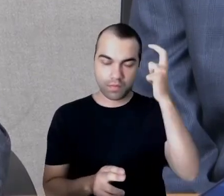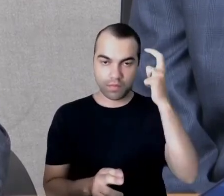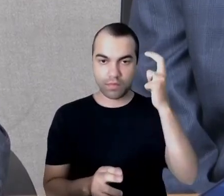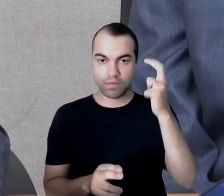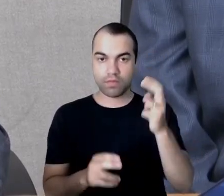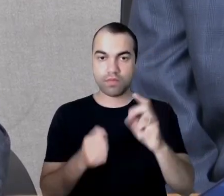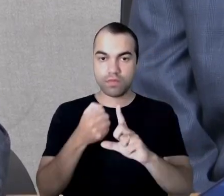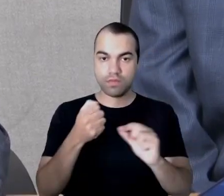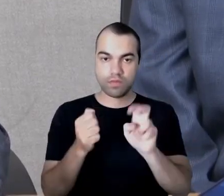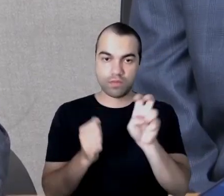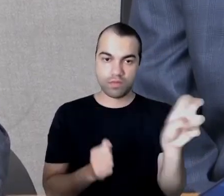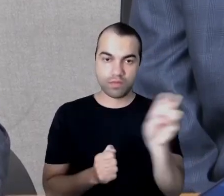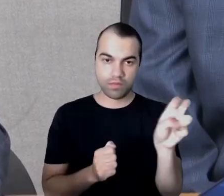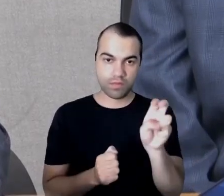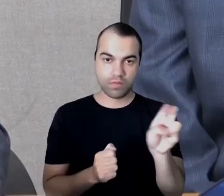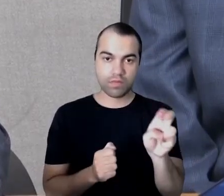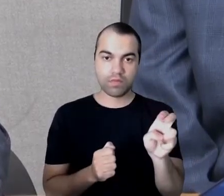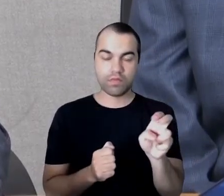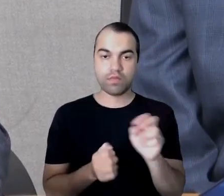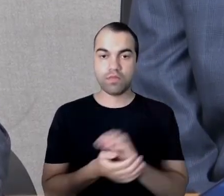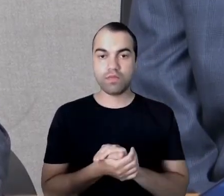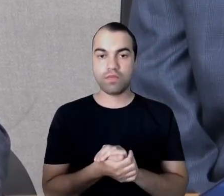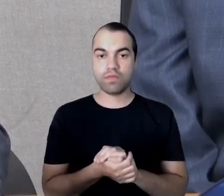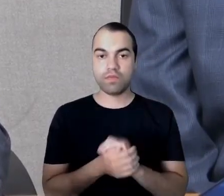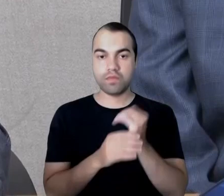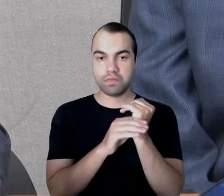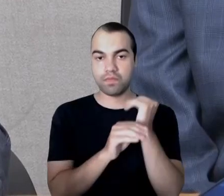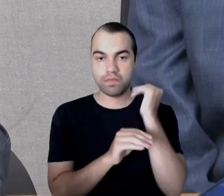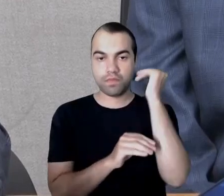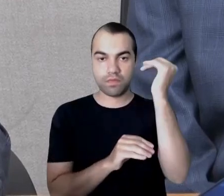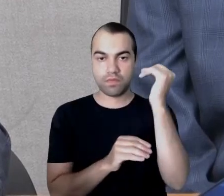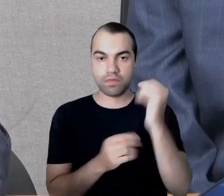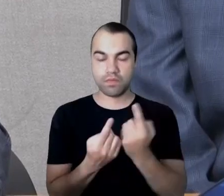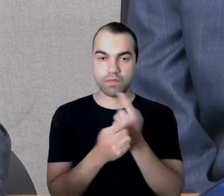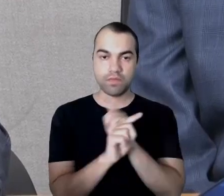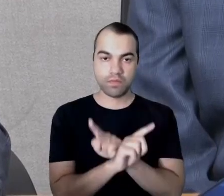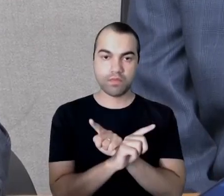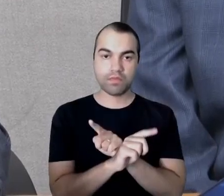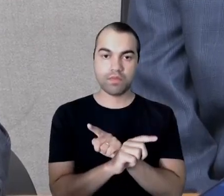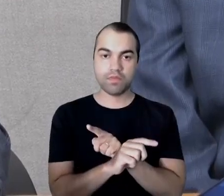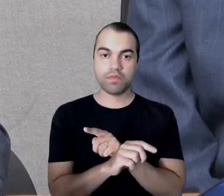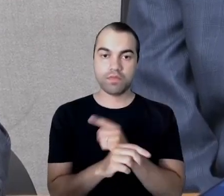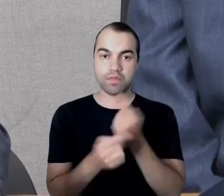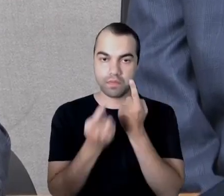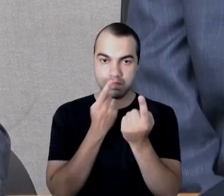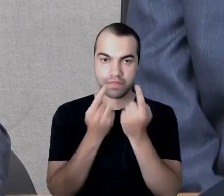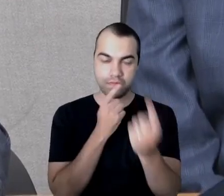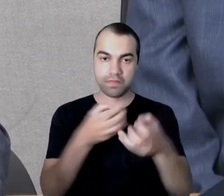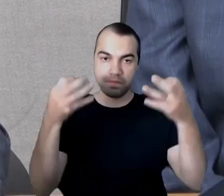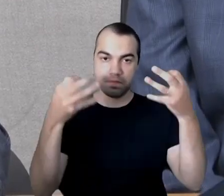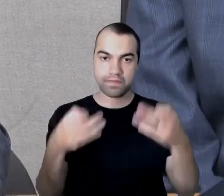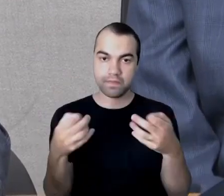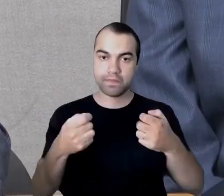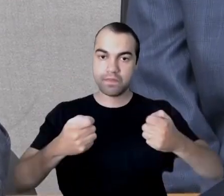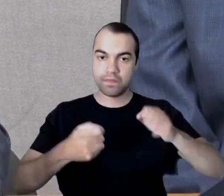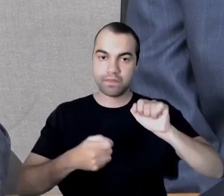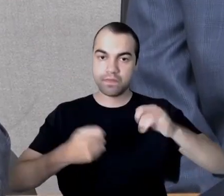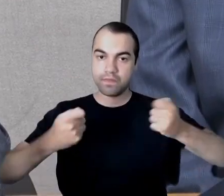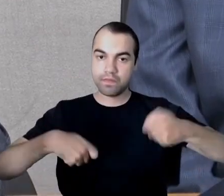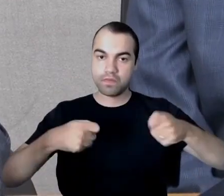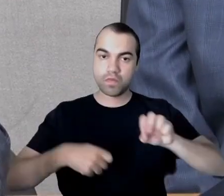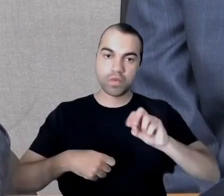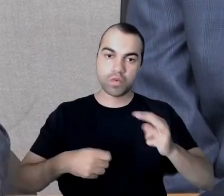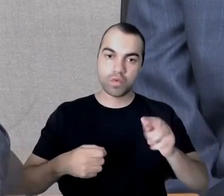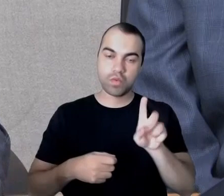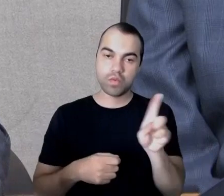legal superado a controvérsia referente a via Legislativa adequada é necessário discorrer sobre a necessidade ou não de audiência pública